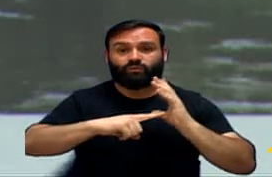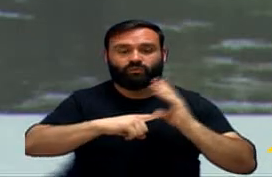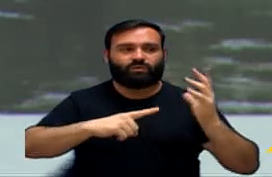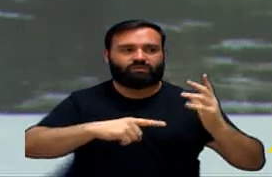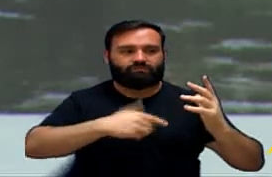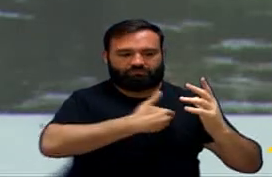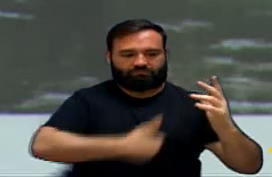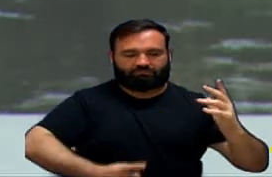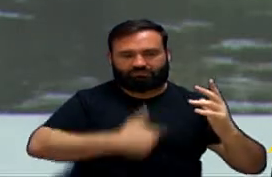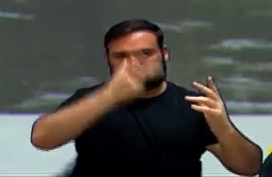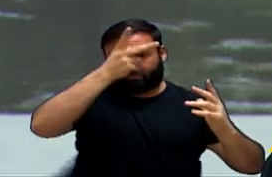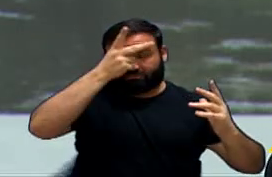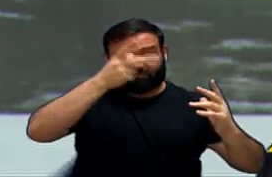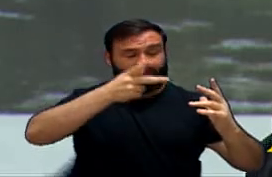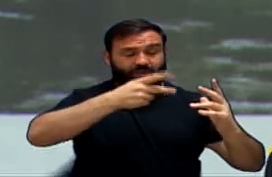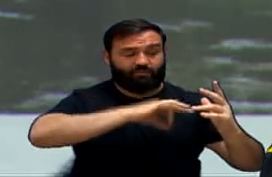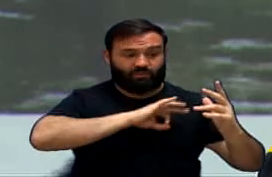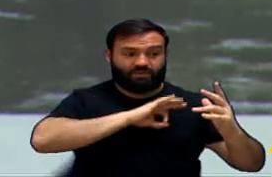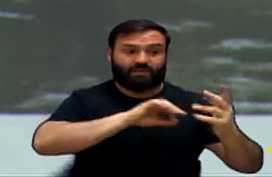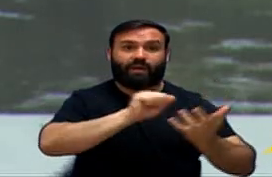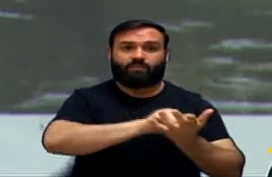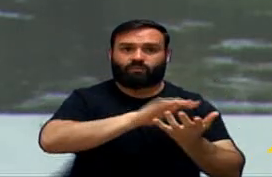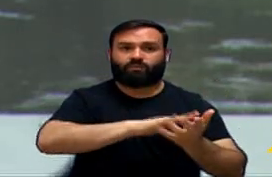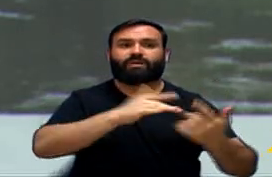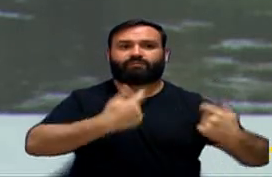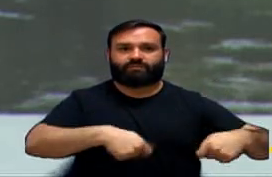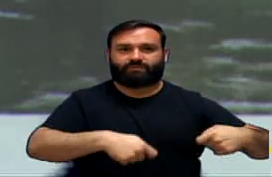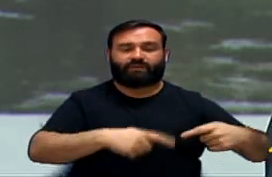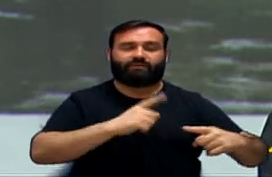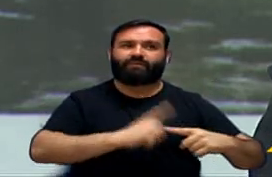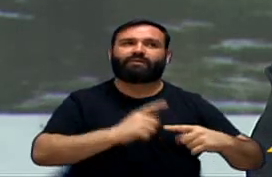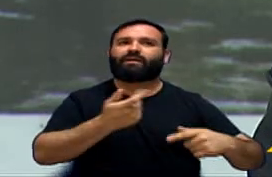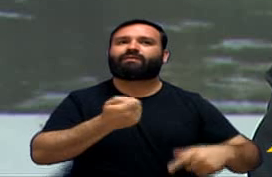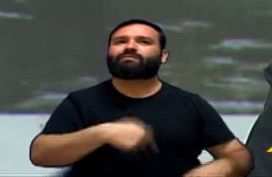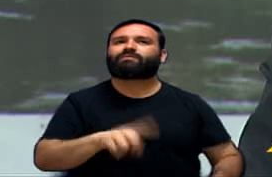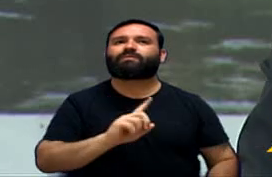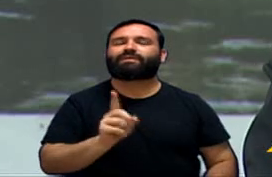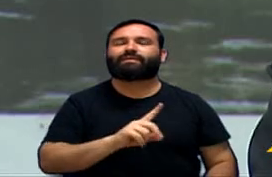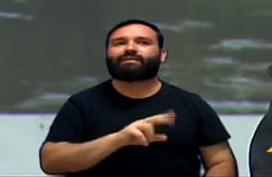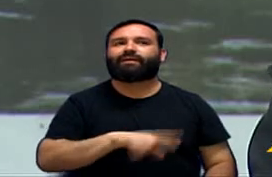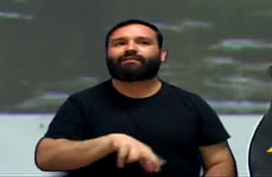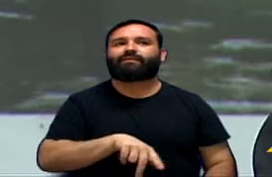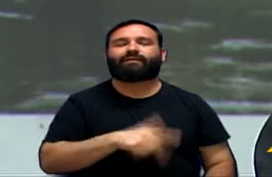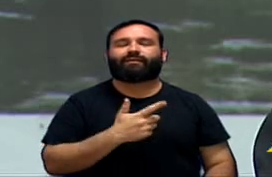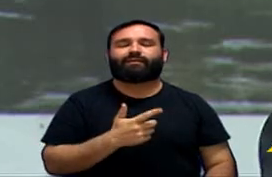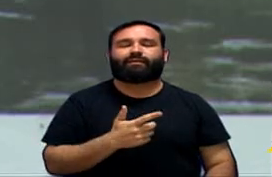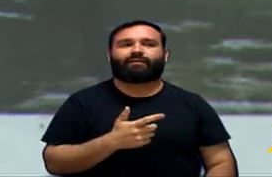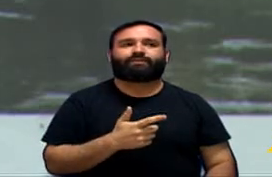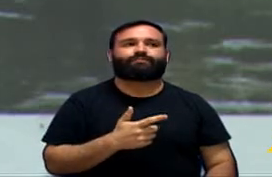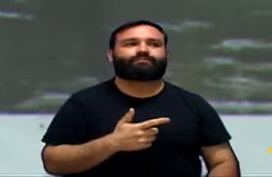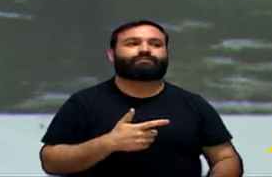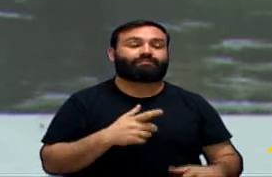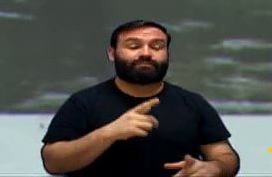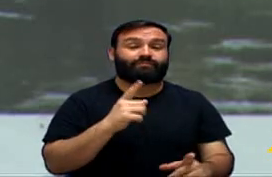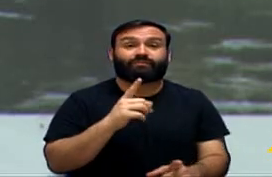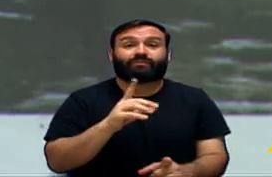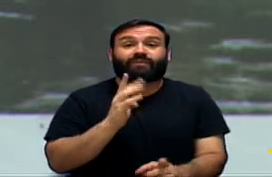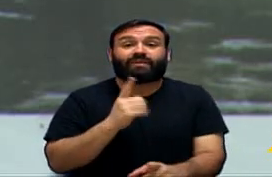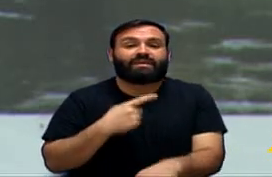Forças de segurança deveria valer a multa e a apreensão Não precisa ser aquela aquele evento em